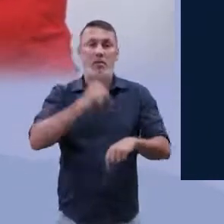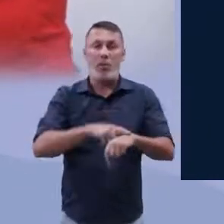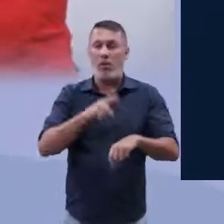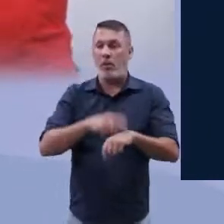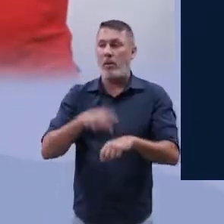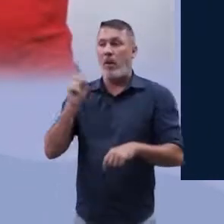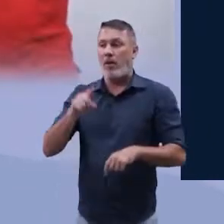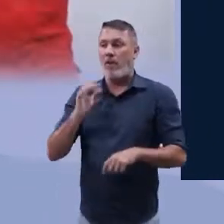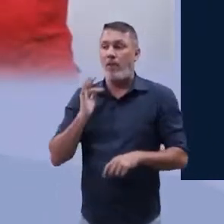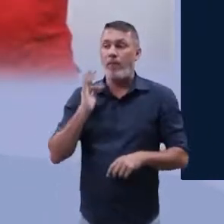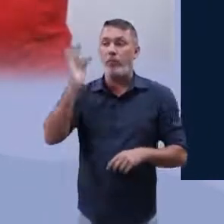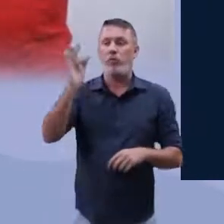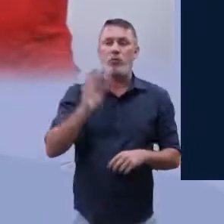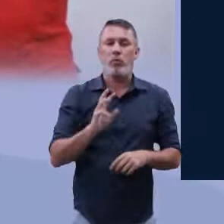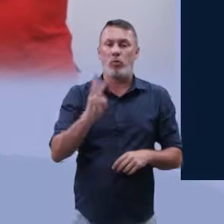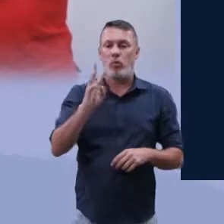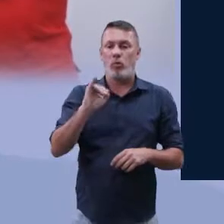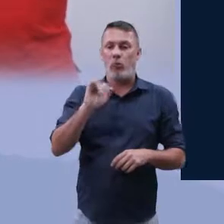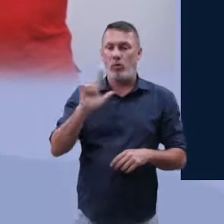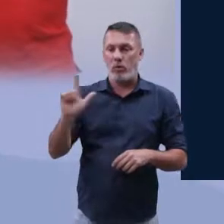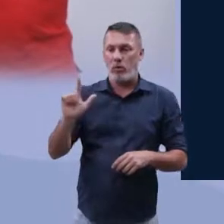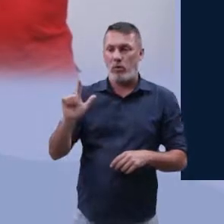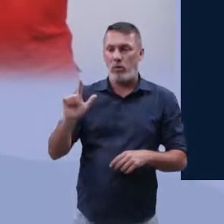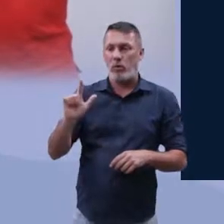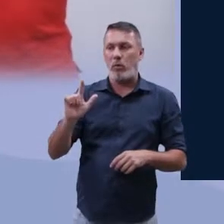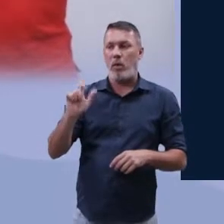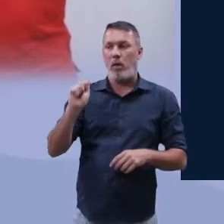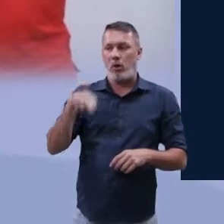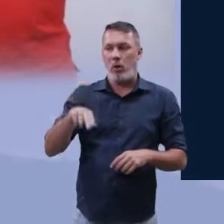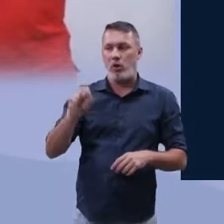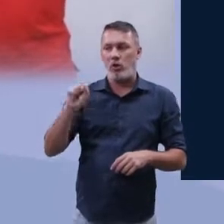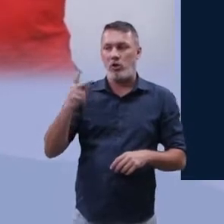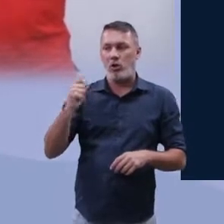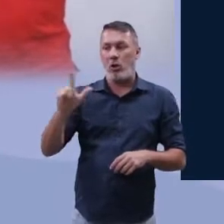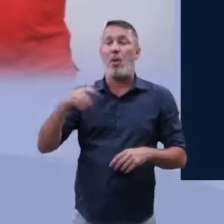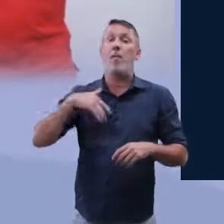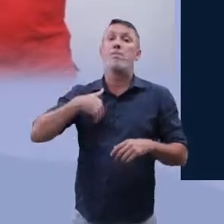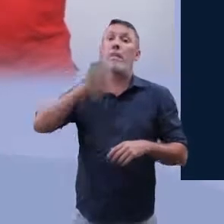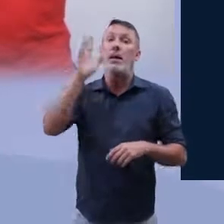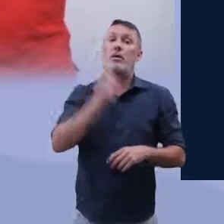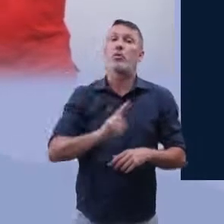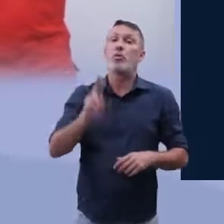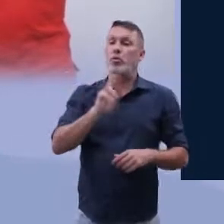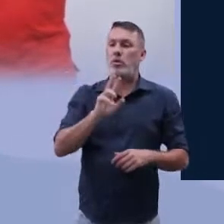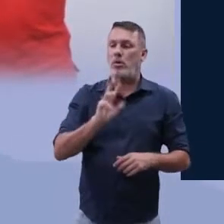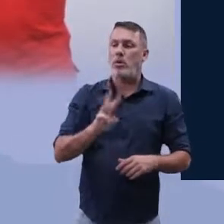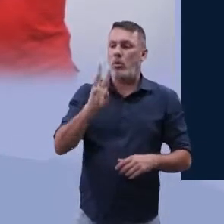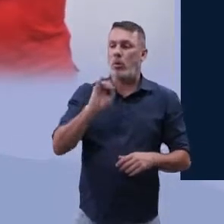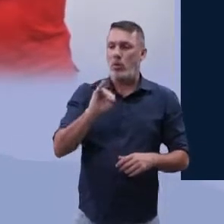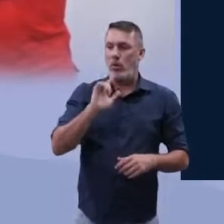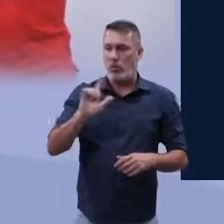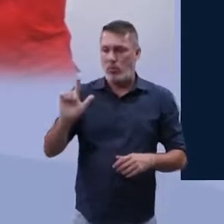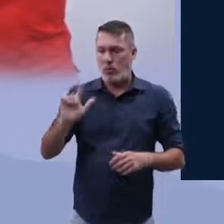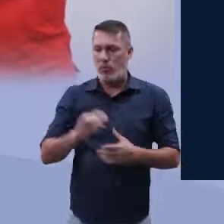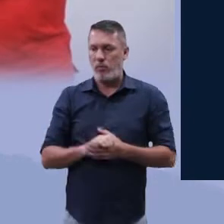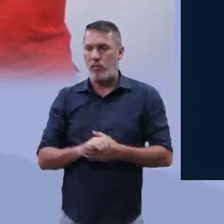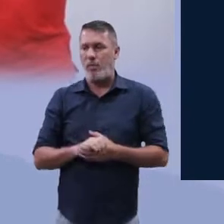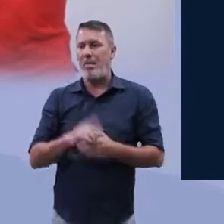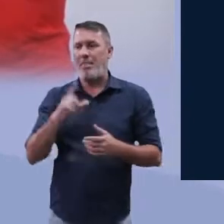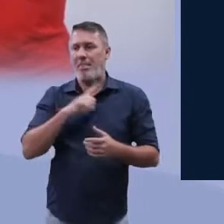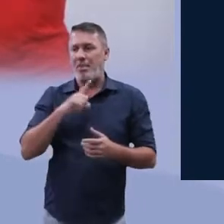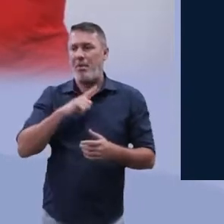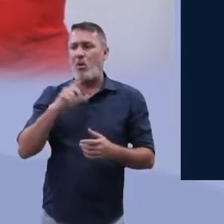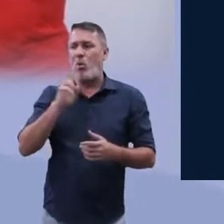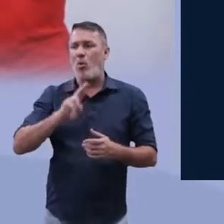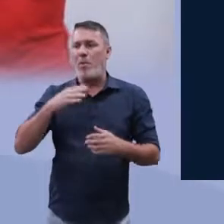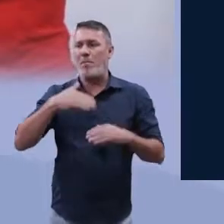Então, esse é o futuro com o will ou com o shall. Nós usamos mais o will, tá? No dia a dia. Coisas boas dele, ele se mantém o